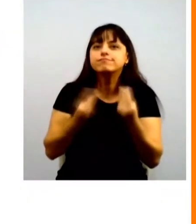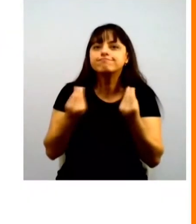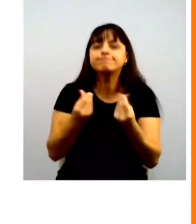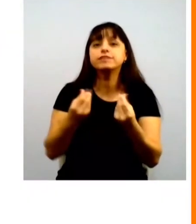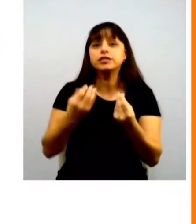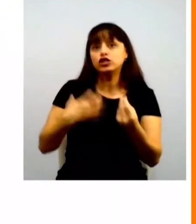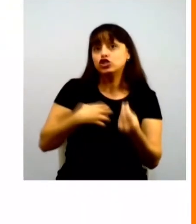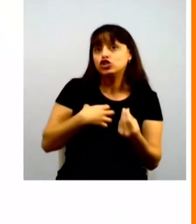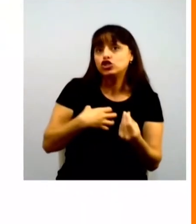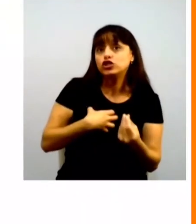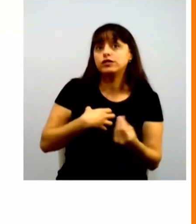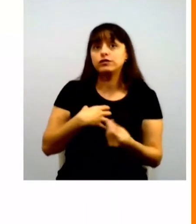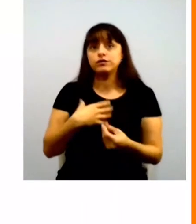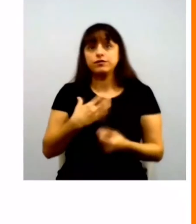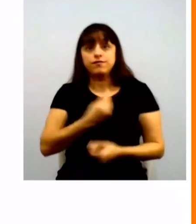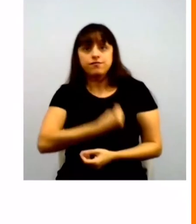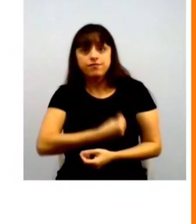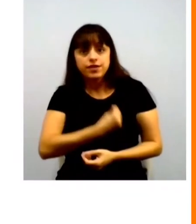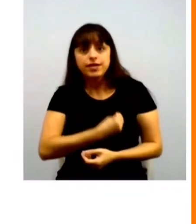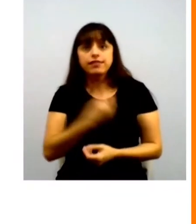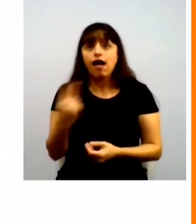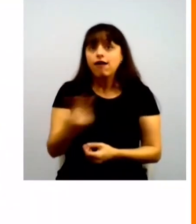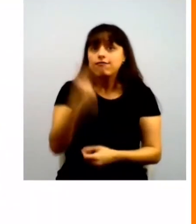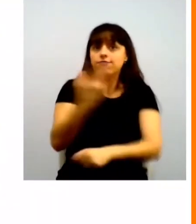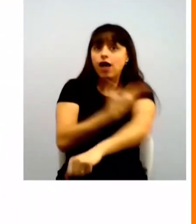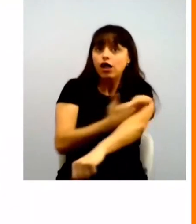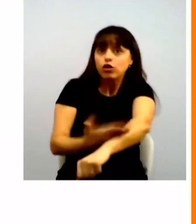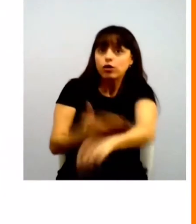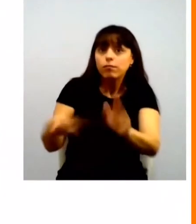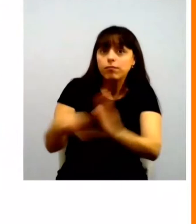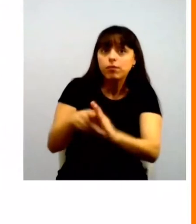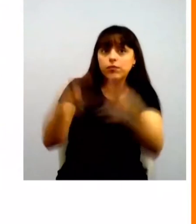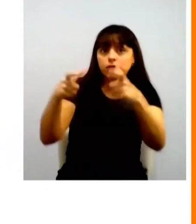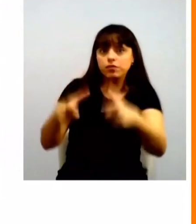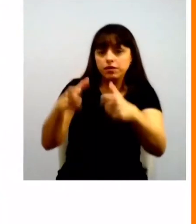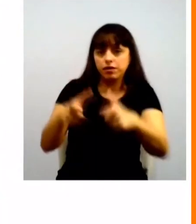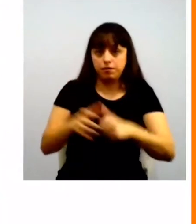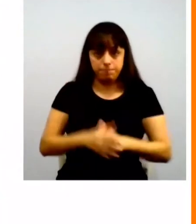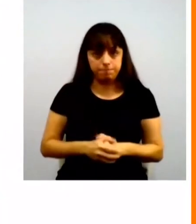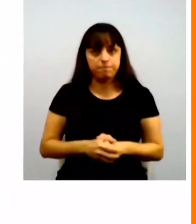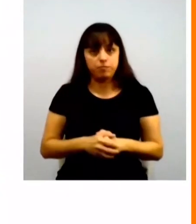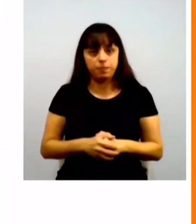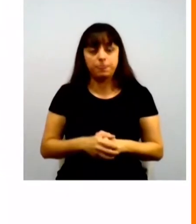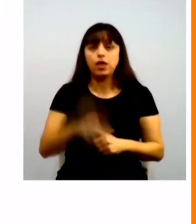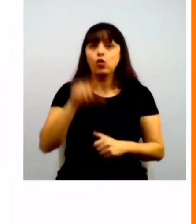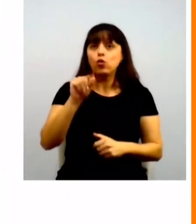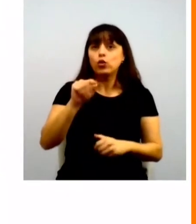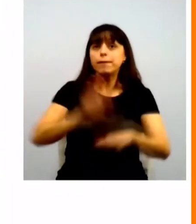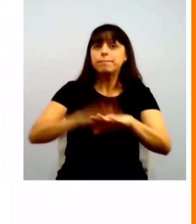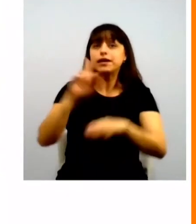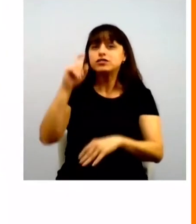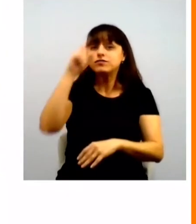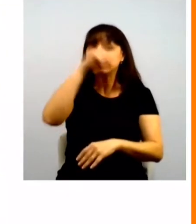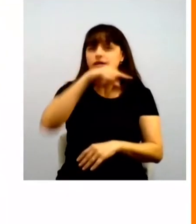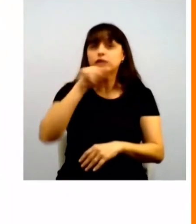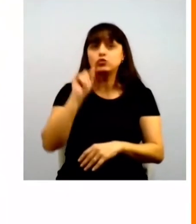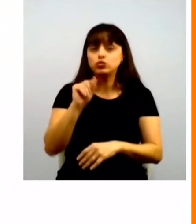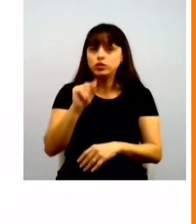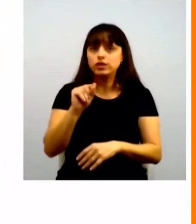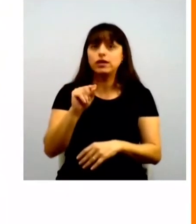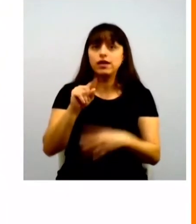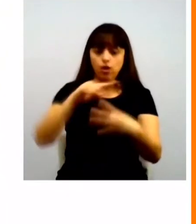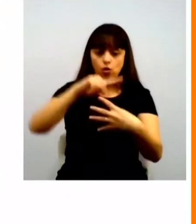E, sobre todo, é a articulación. A dificuldade da relação de cultura e do desenvolvimento é que estas quatro dimensões têm